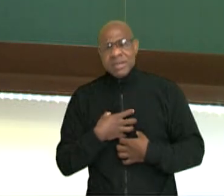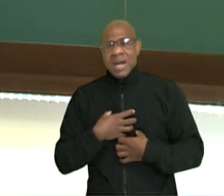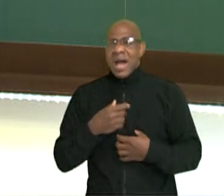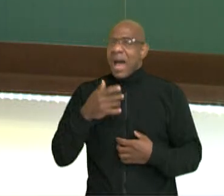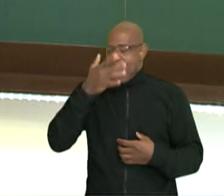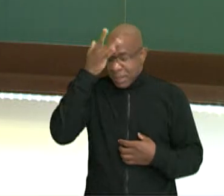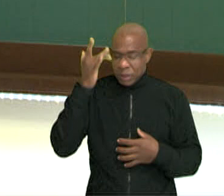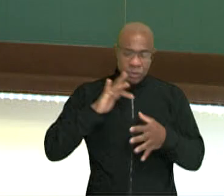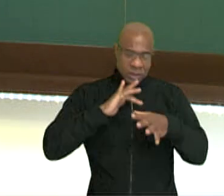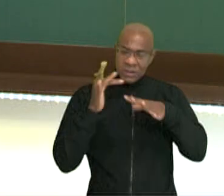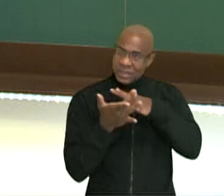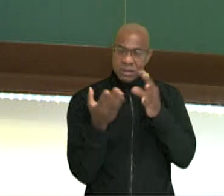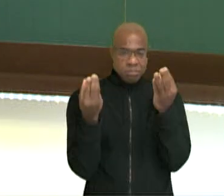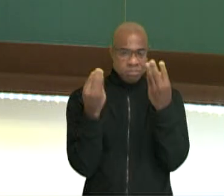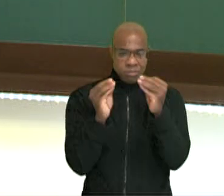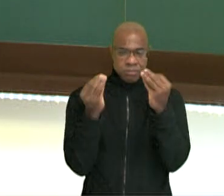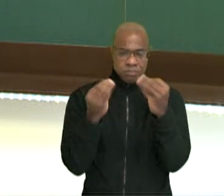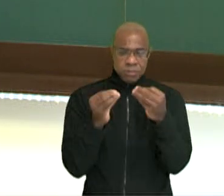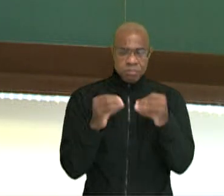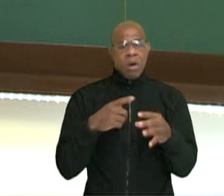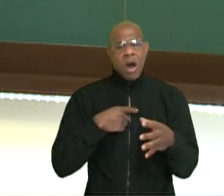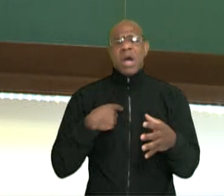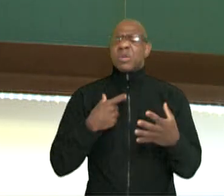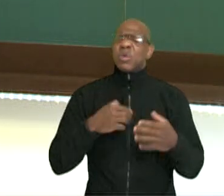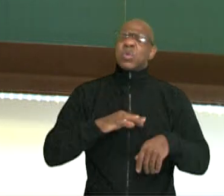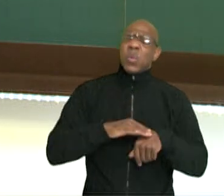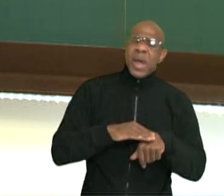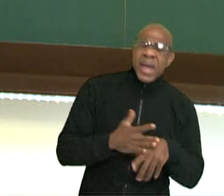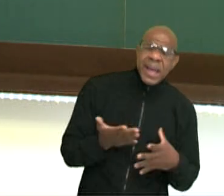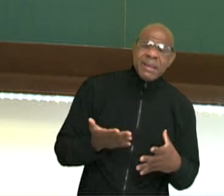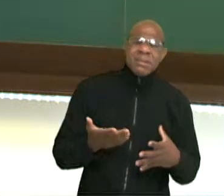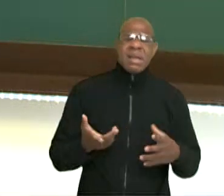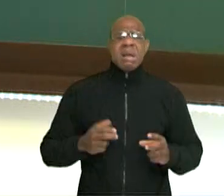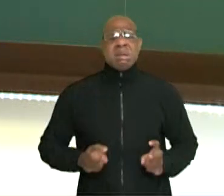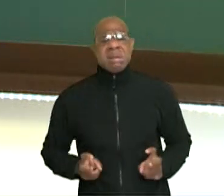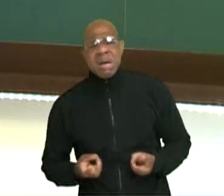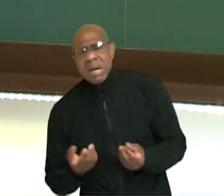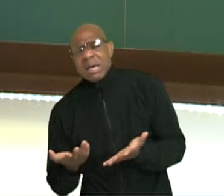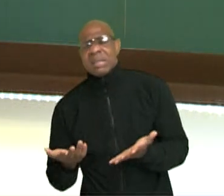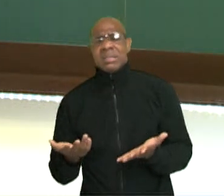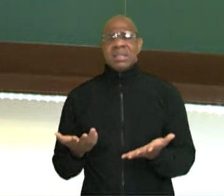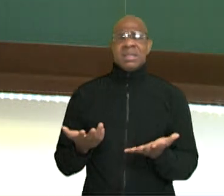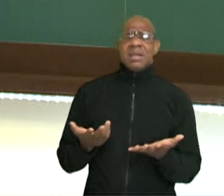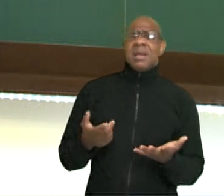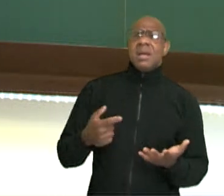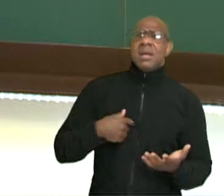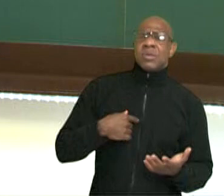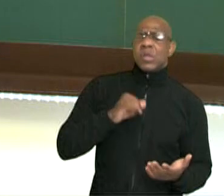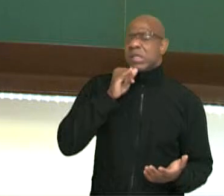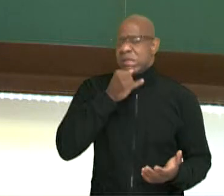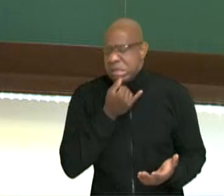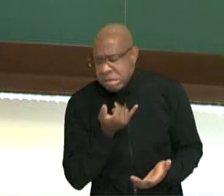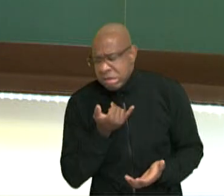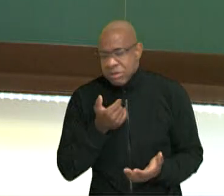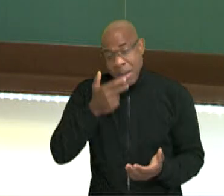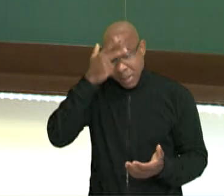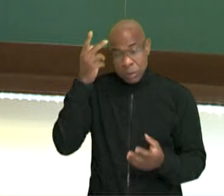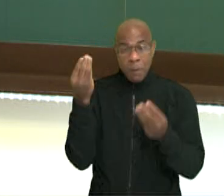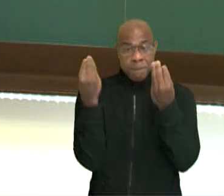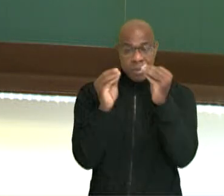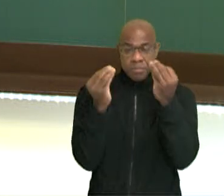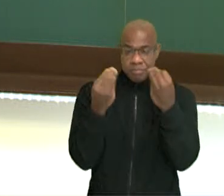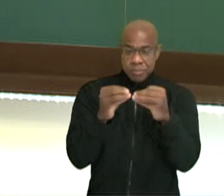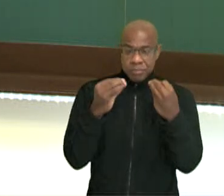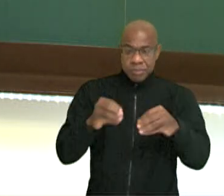mostrando para a pessoa que estão vencendo a doença e que estão conseguindo sobreviver àquilo tudo e que tem um retorno